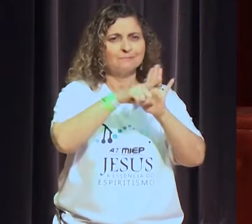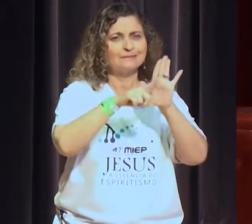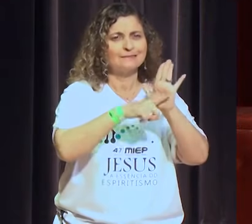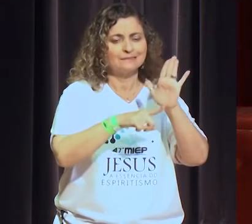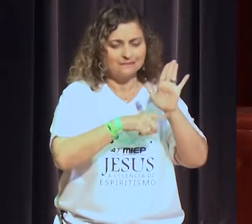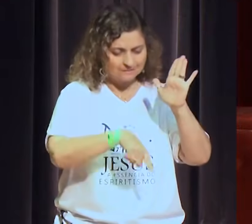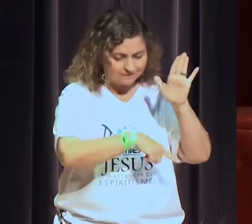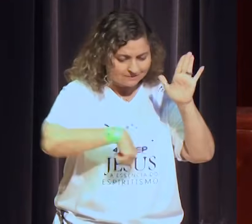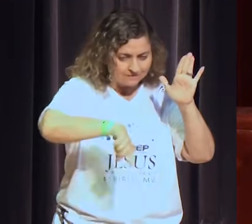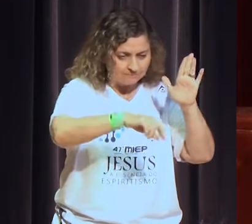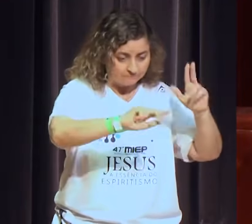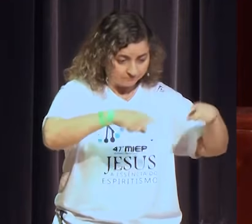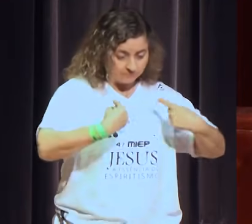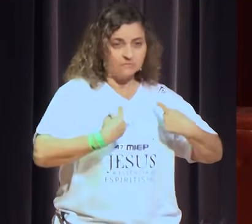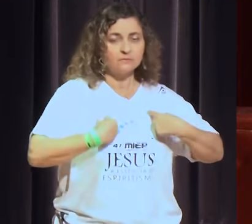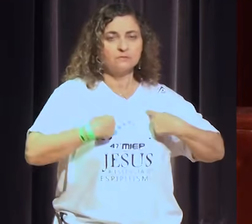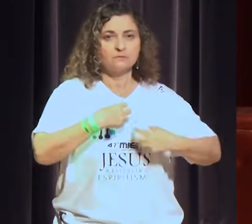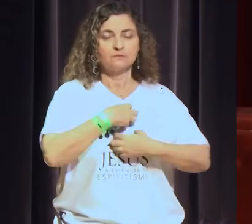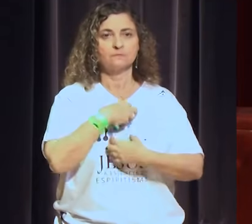cinco sentidos.